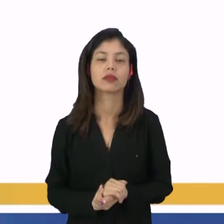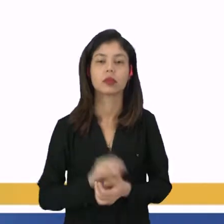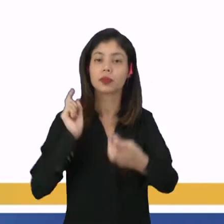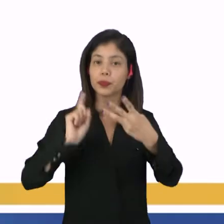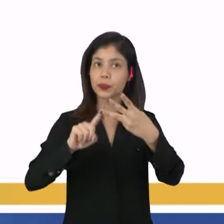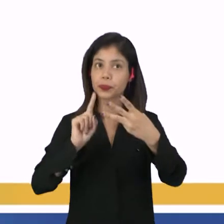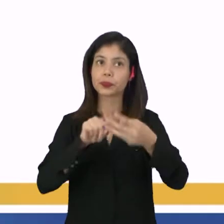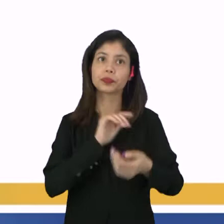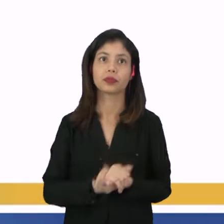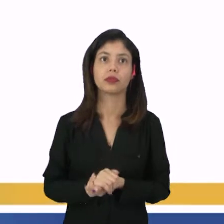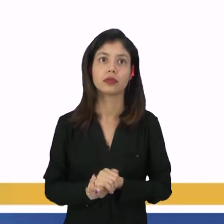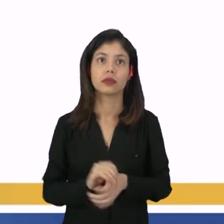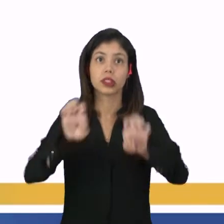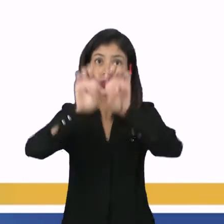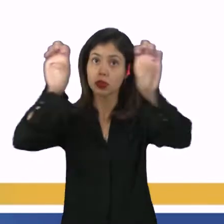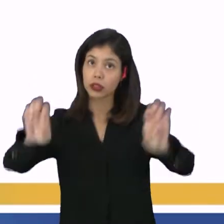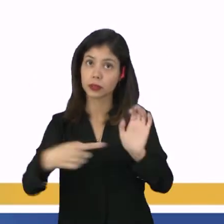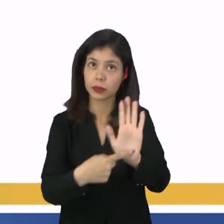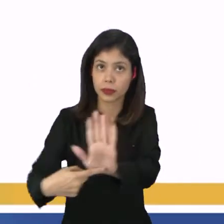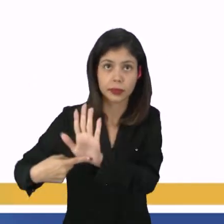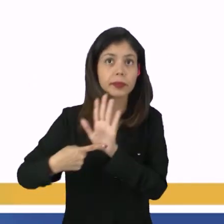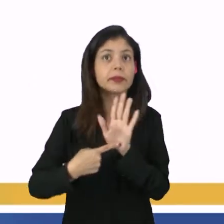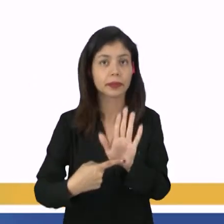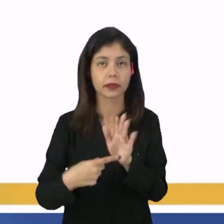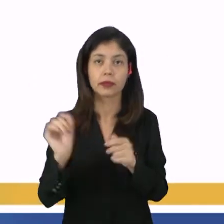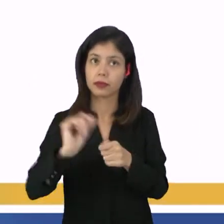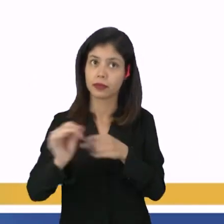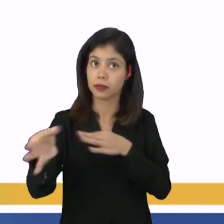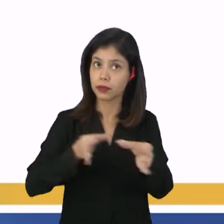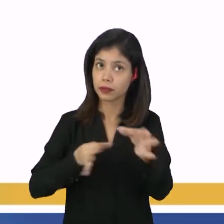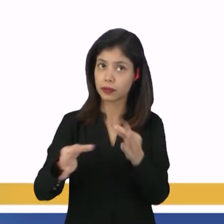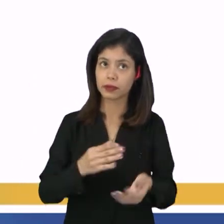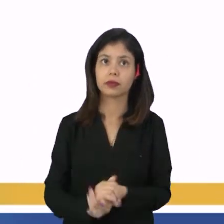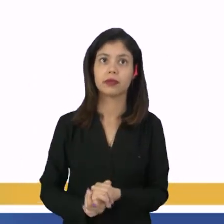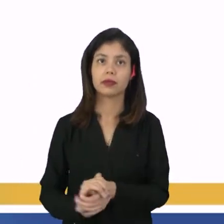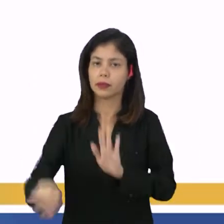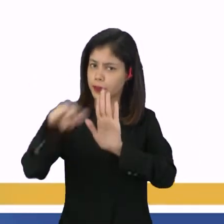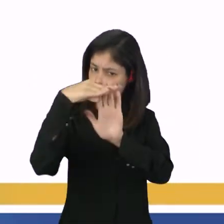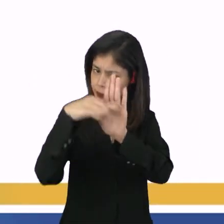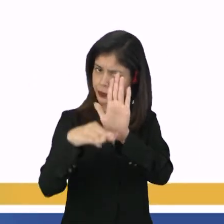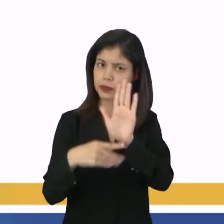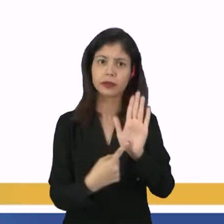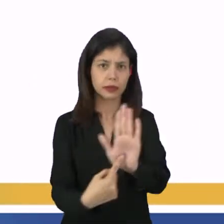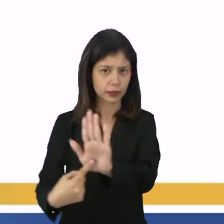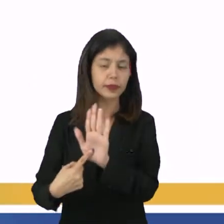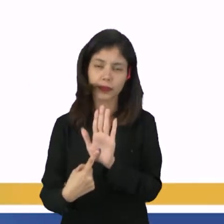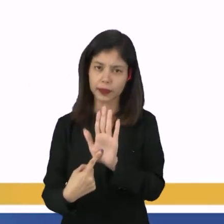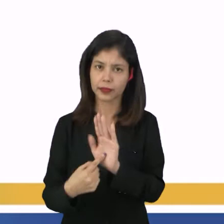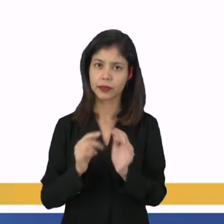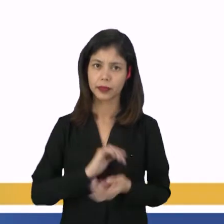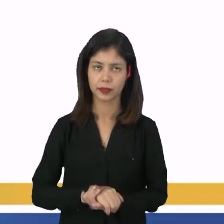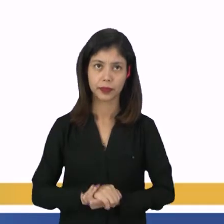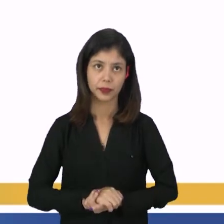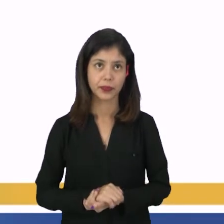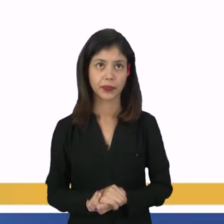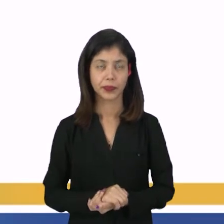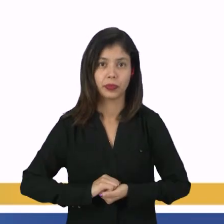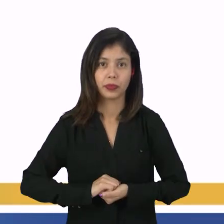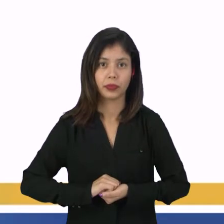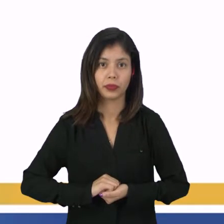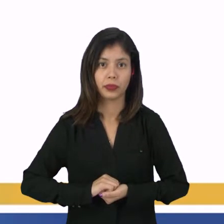ponto, delinear a estrutura da apresentação, fazendo um plano para as etapas de apresentação.